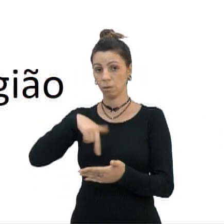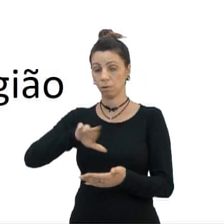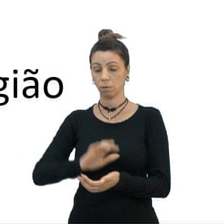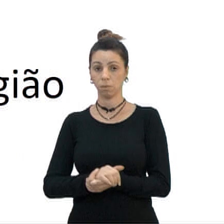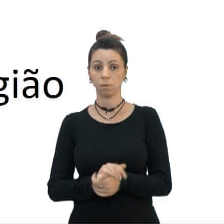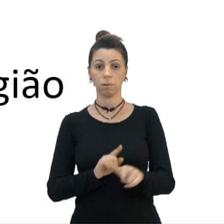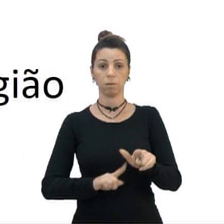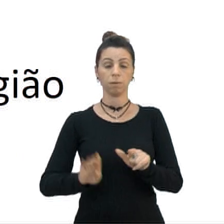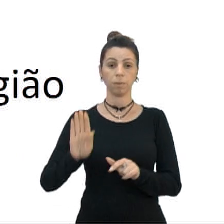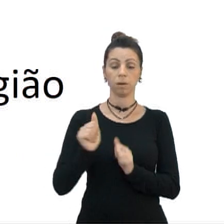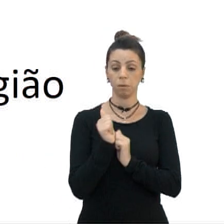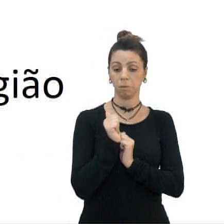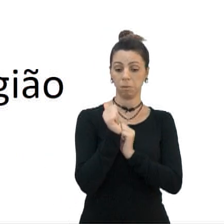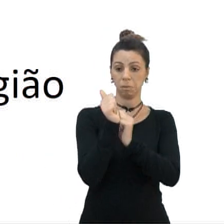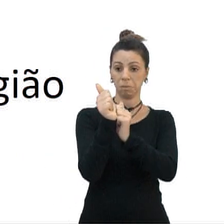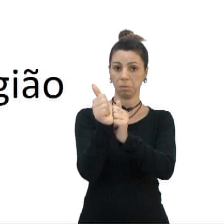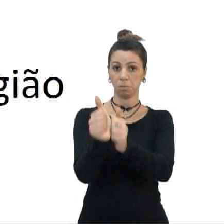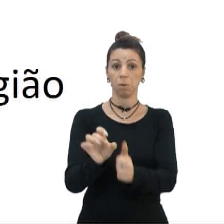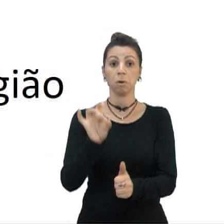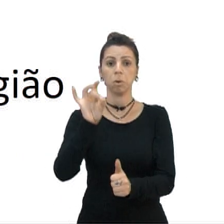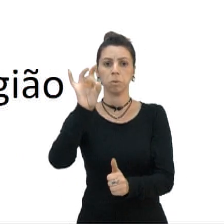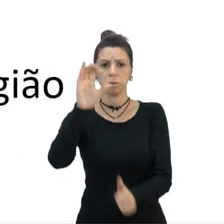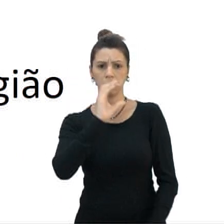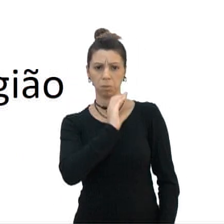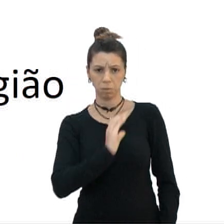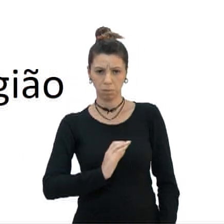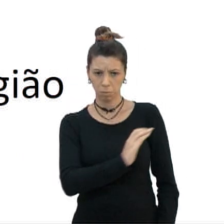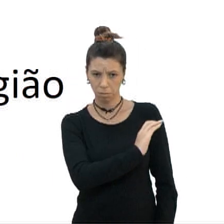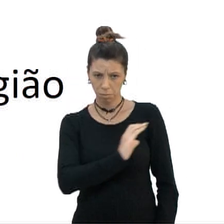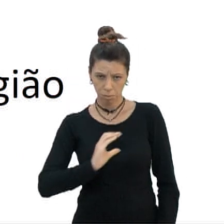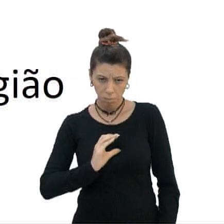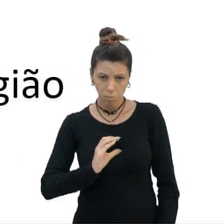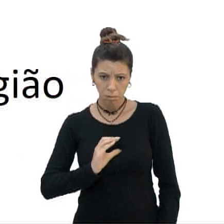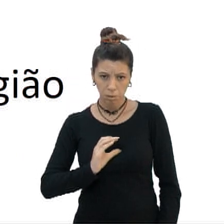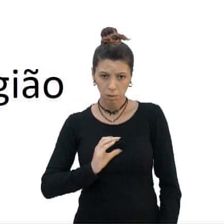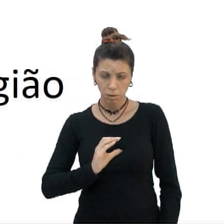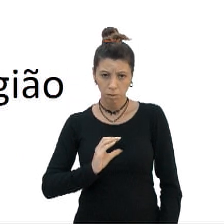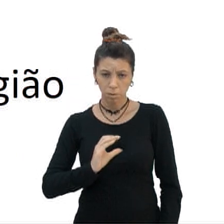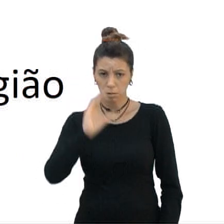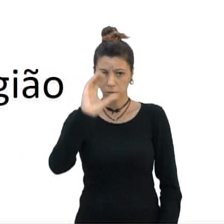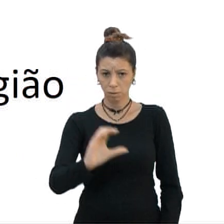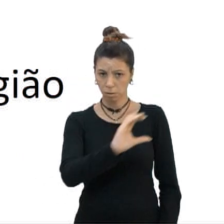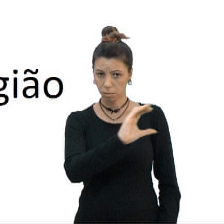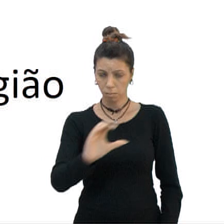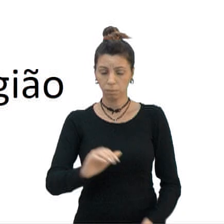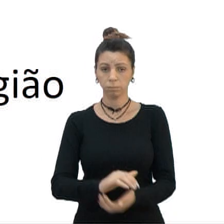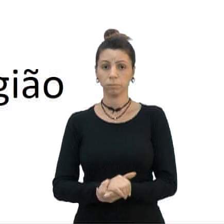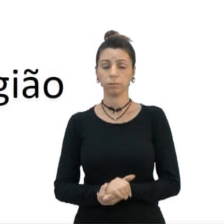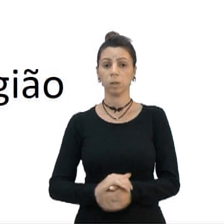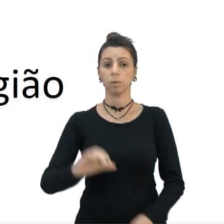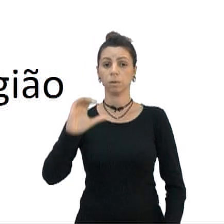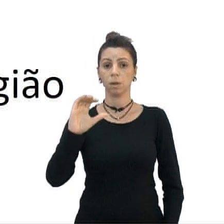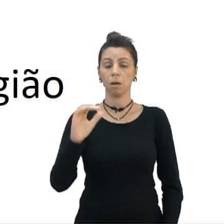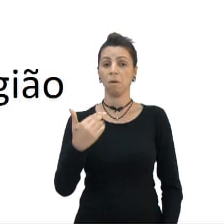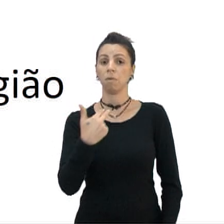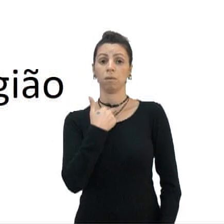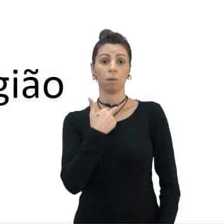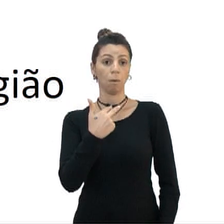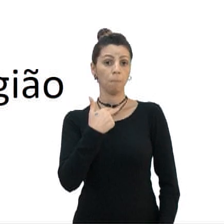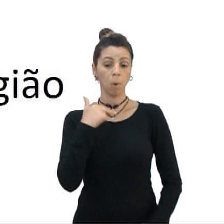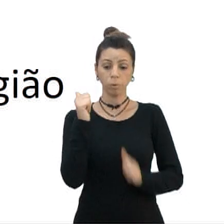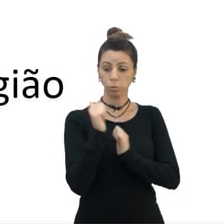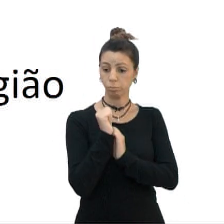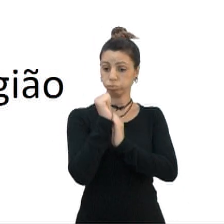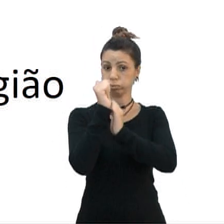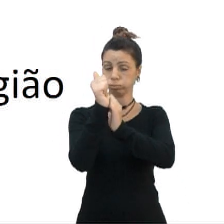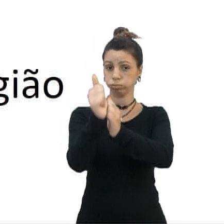seguir somente a religião cristã do catolicismo. Ou letra C, não podem seguir nenhuma